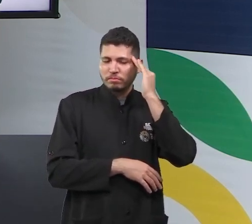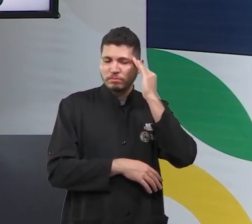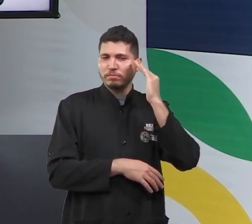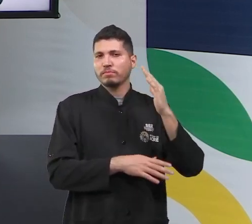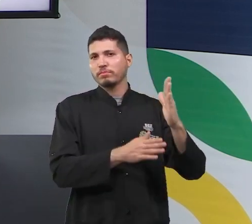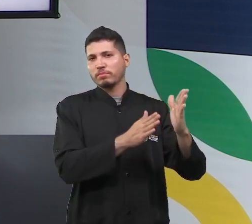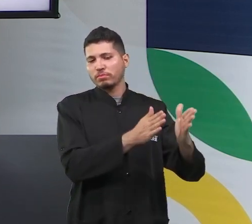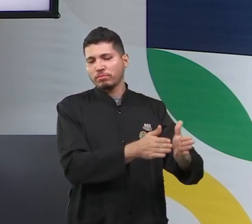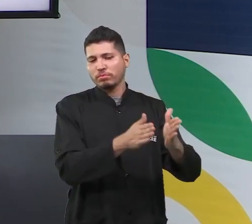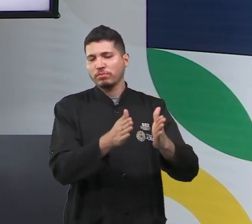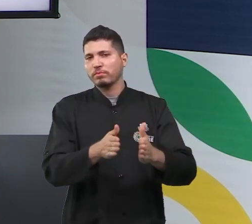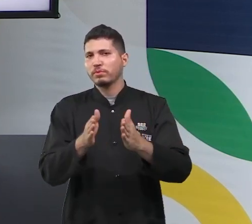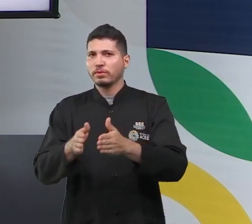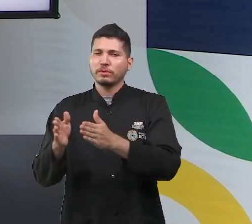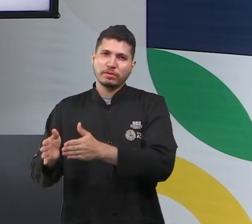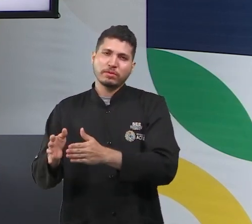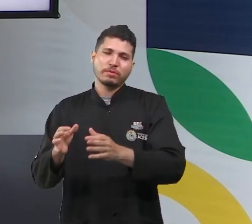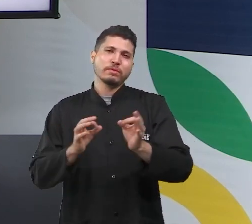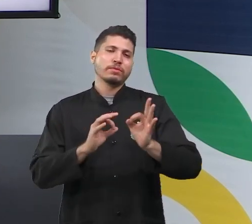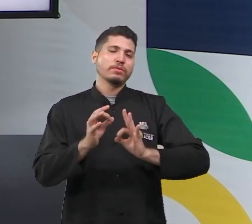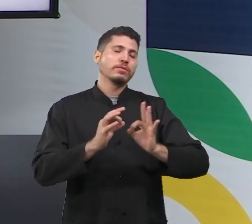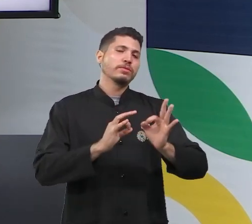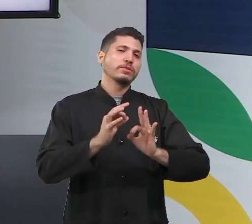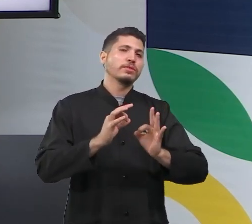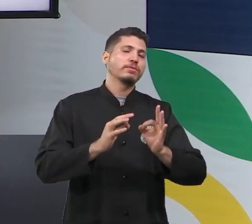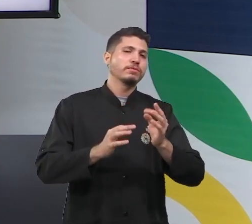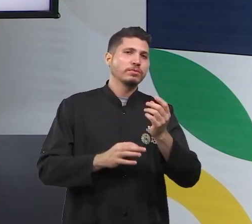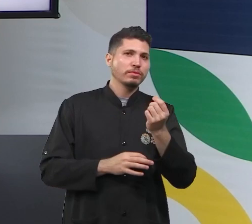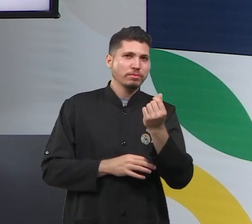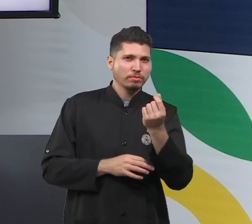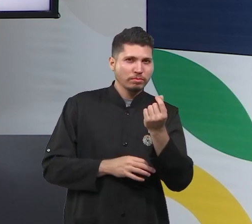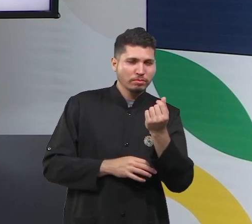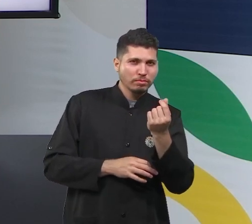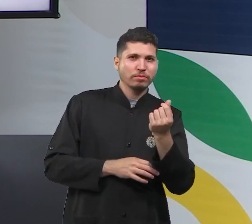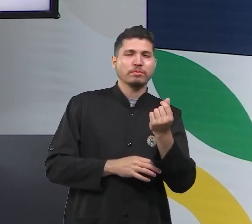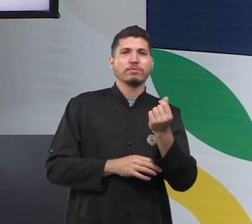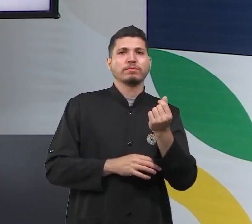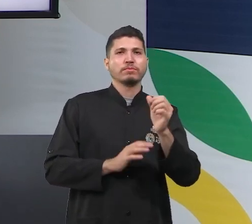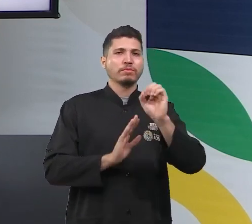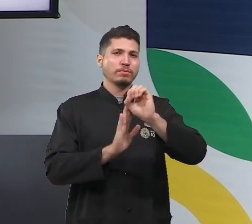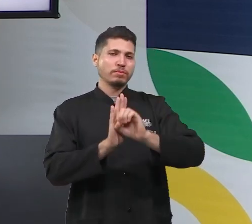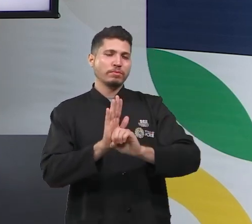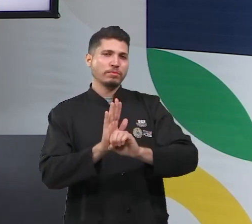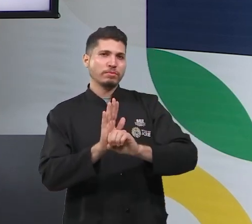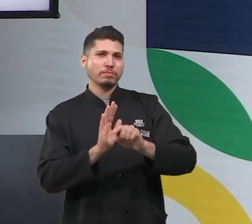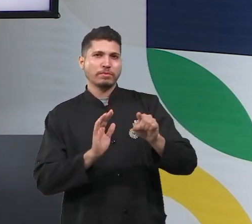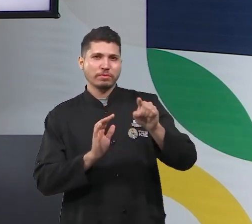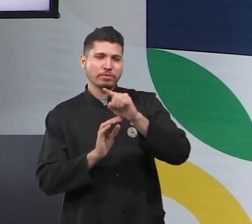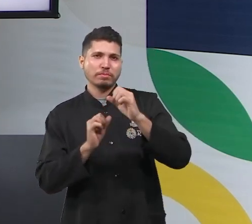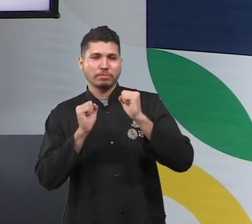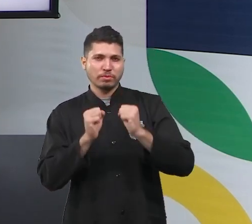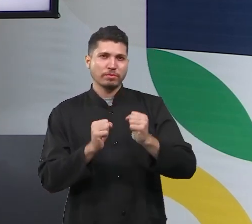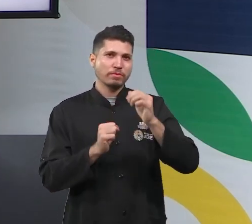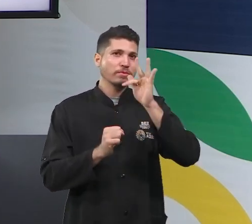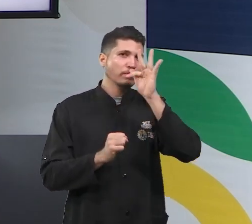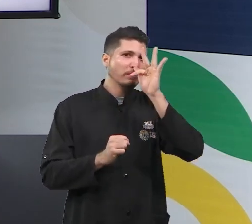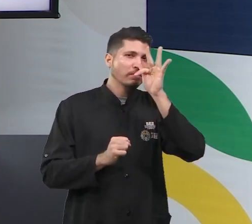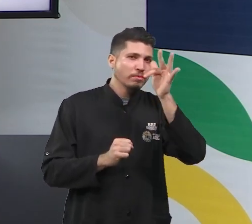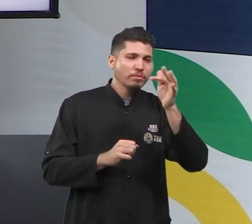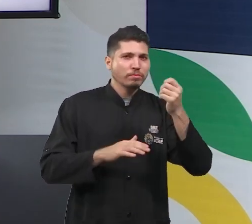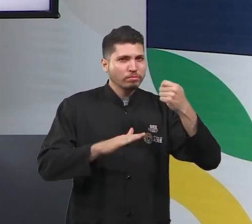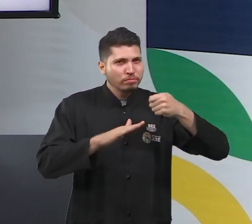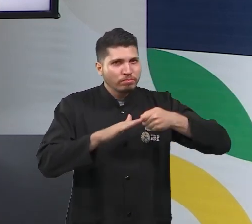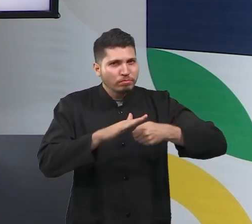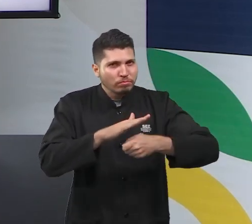as contas e deixar o seu orçamento bem organizado para que você possa futuramente investir, aplicar o